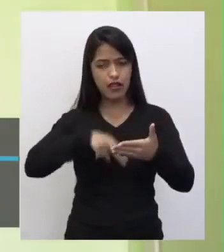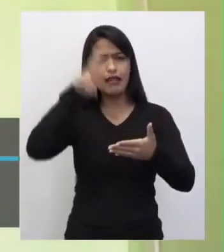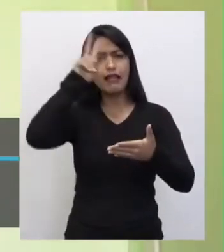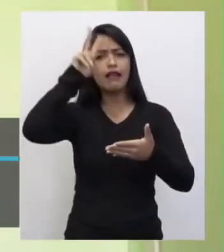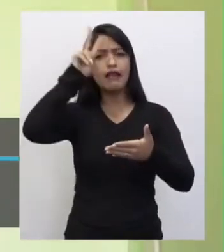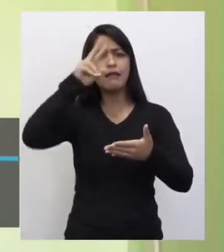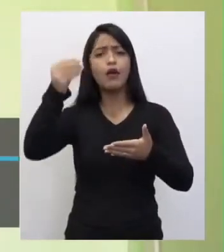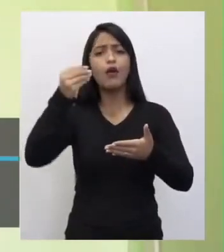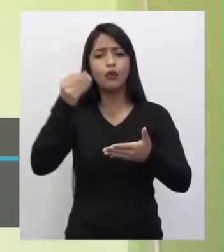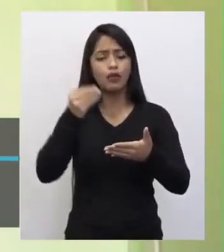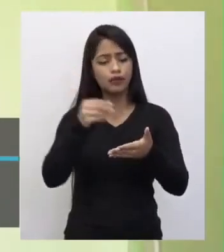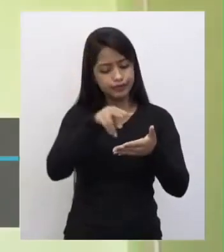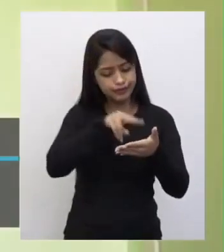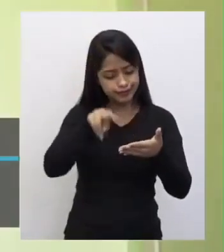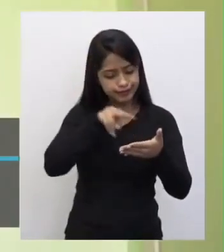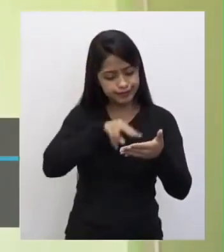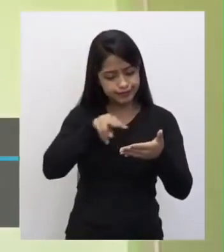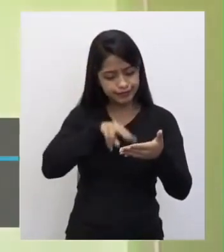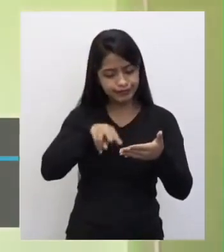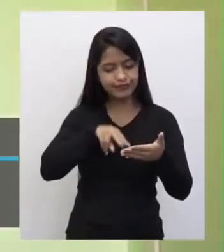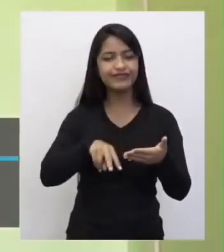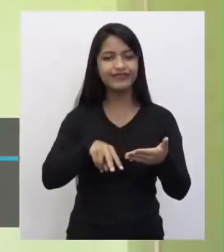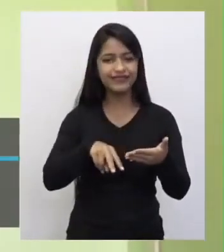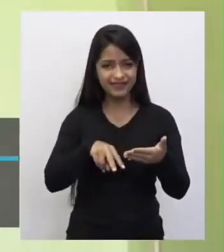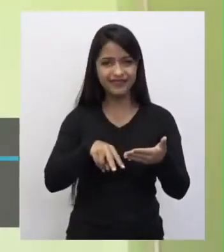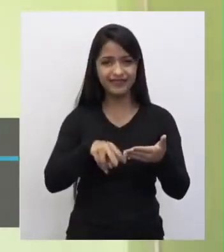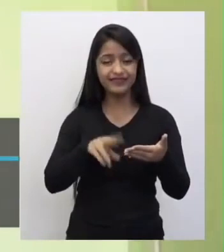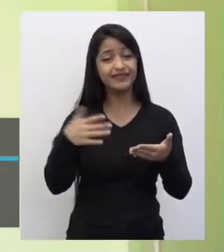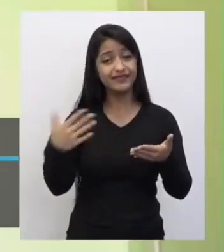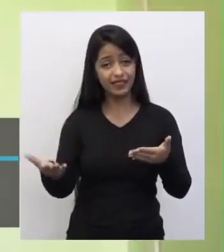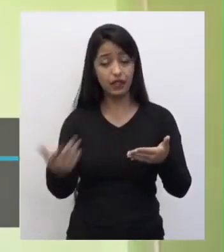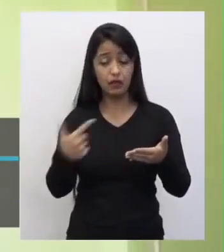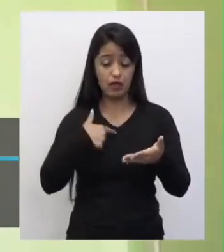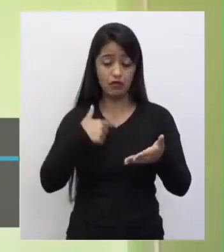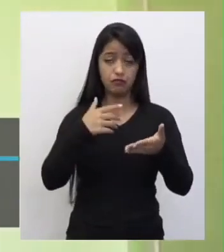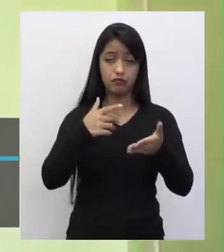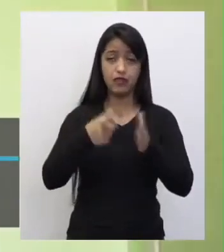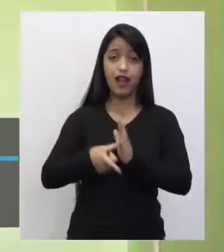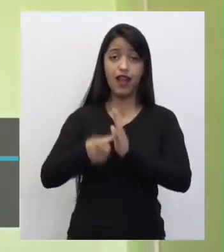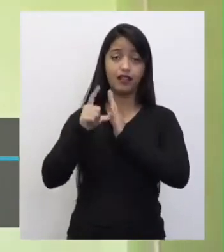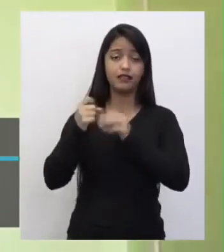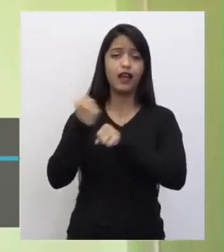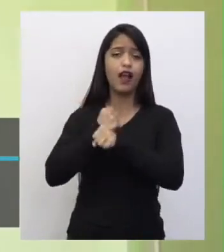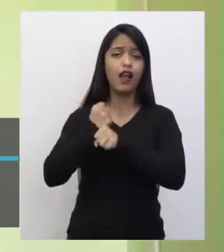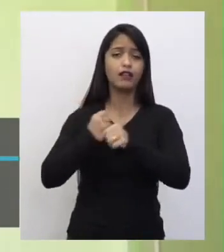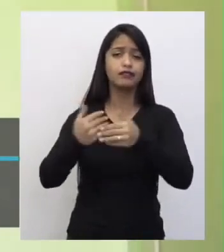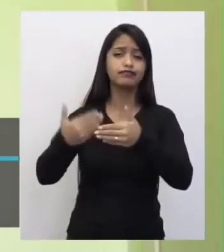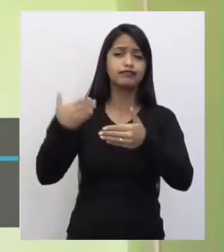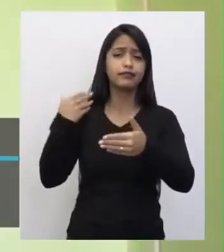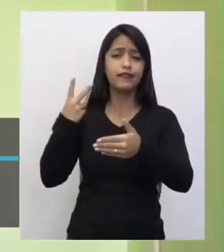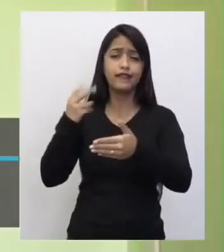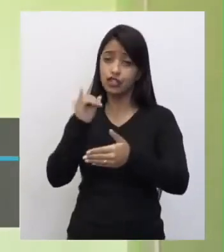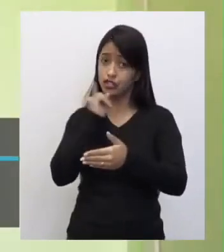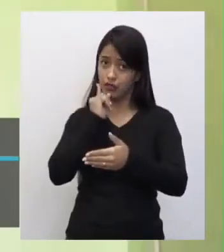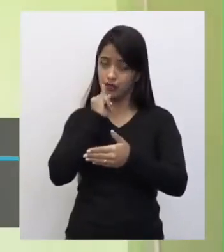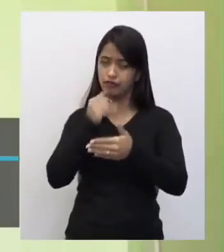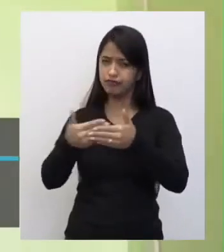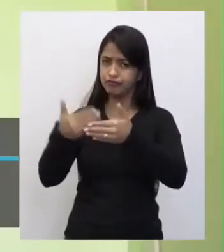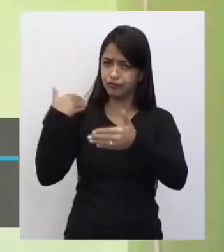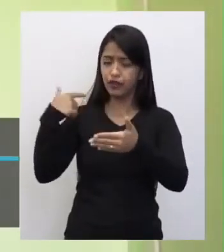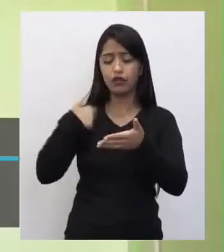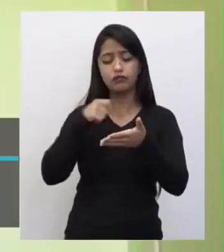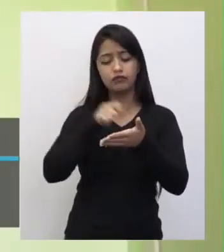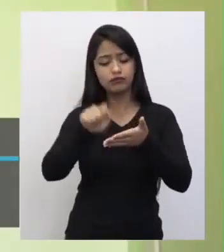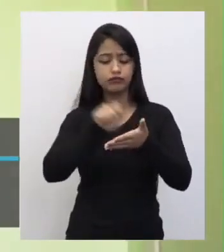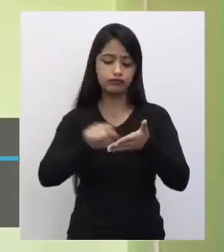escrito ali. Então, até quando eu estou escrevendo para mim mesma, né, sem revelar a outras pessoas, eu também tenho que ter